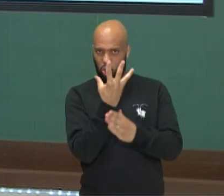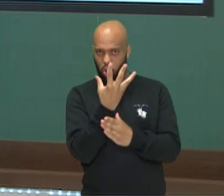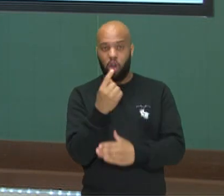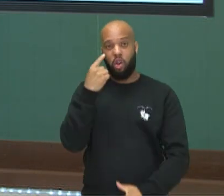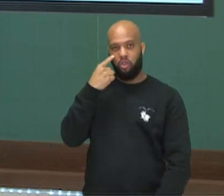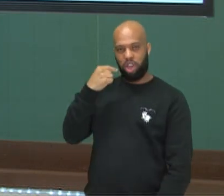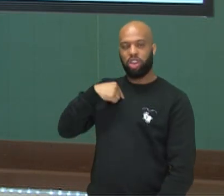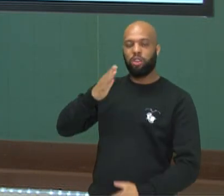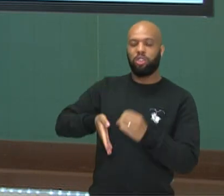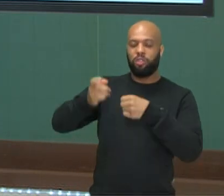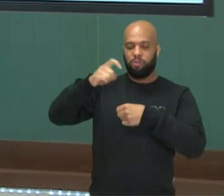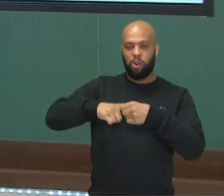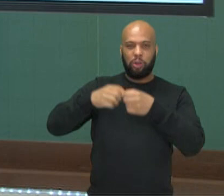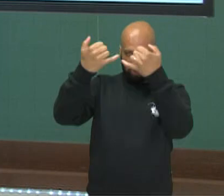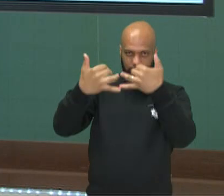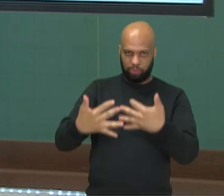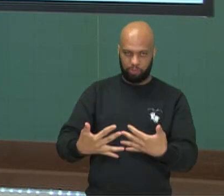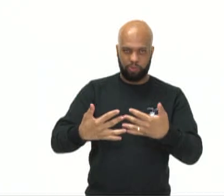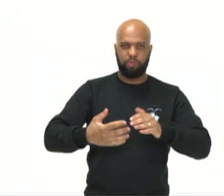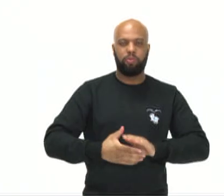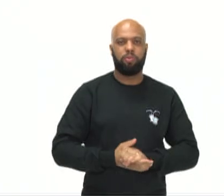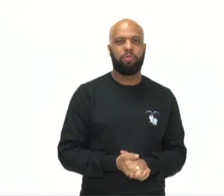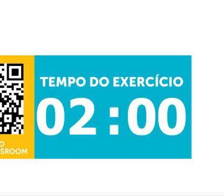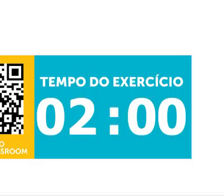já comentando aqui essa questão com vocês.